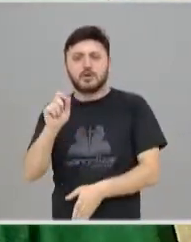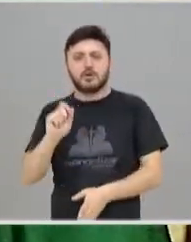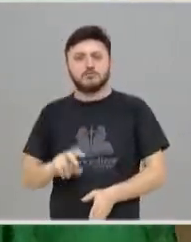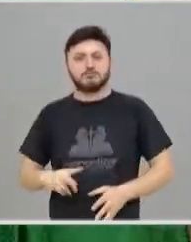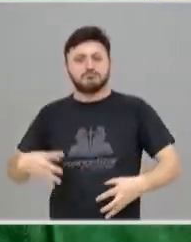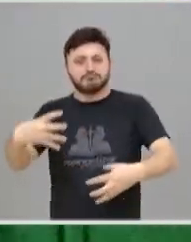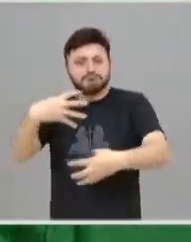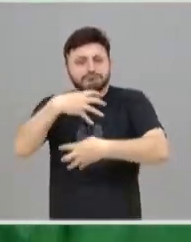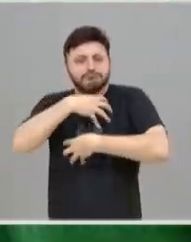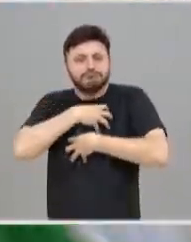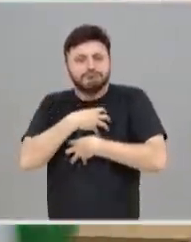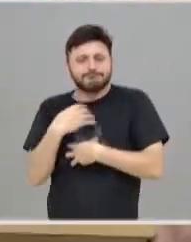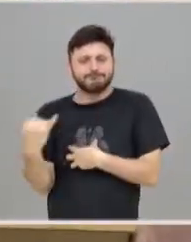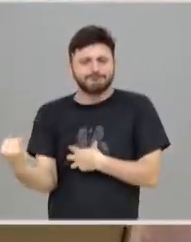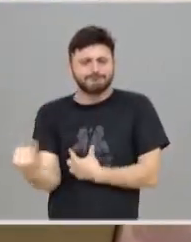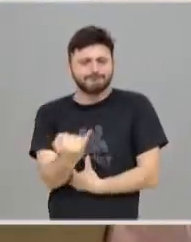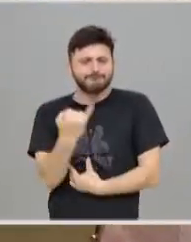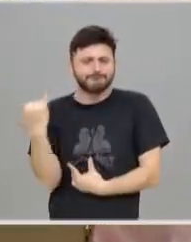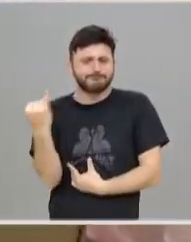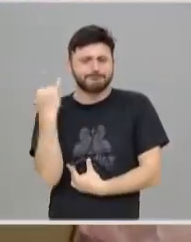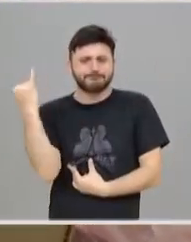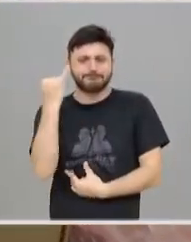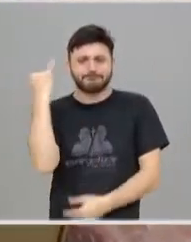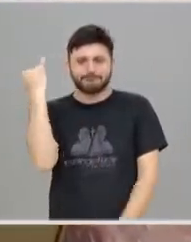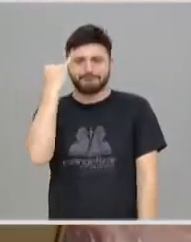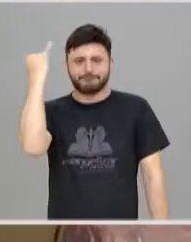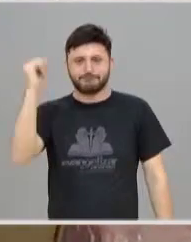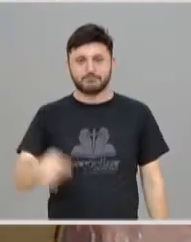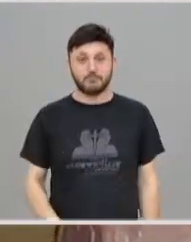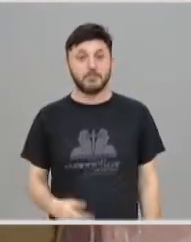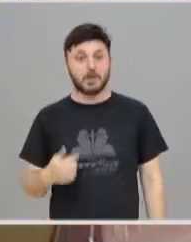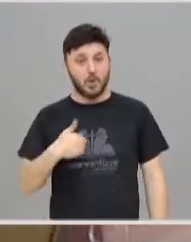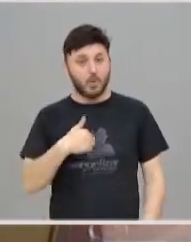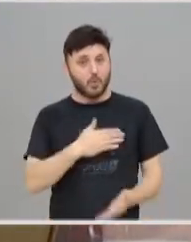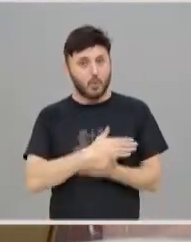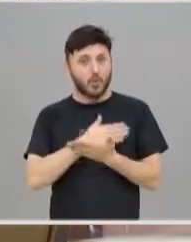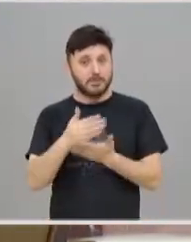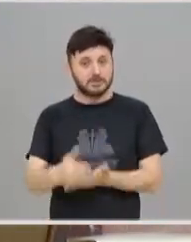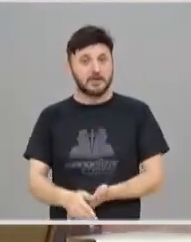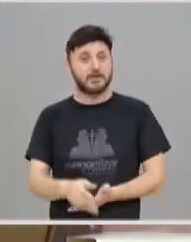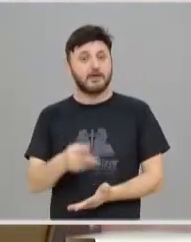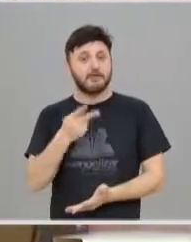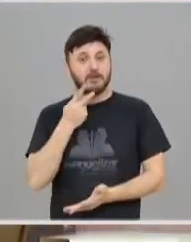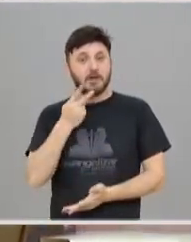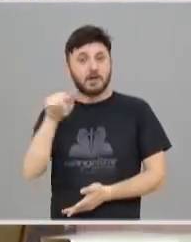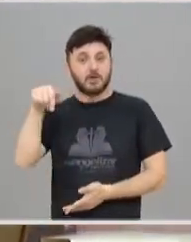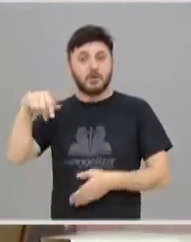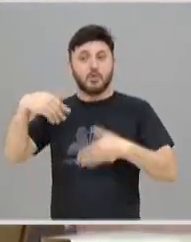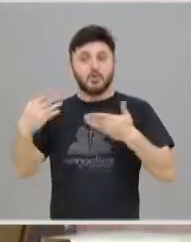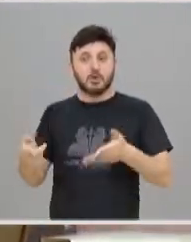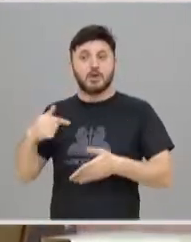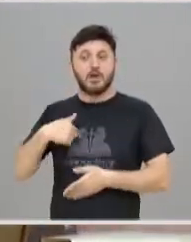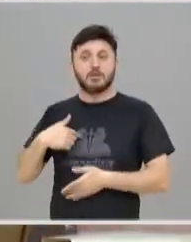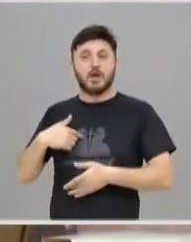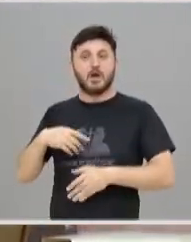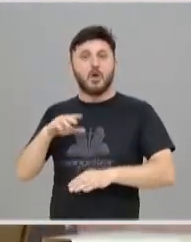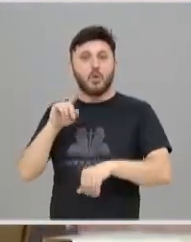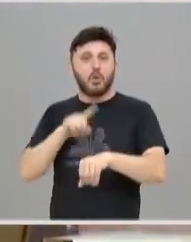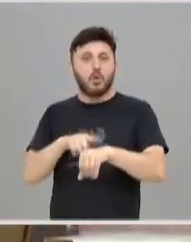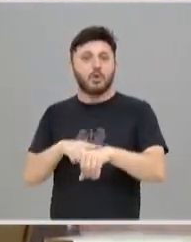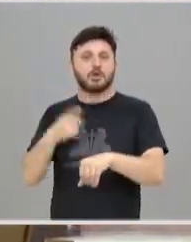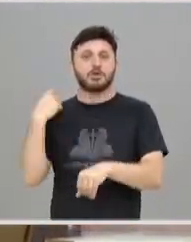aspecto importantíssimo. E eu comecei acenando já no ato penitencial. Nós